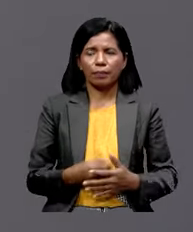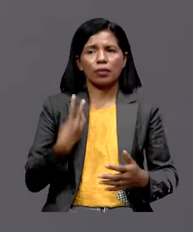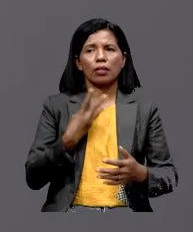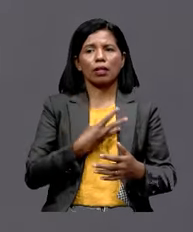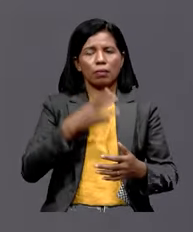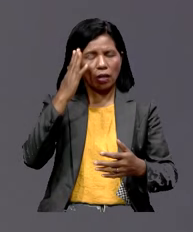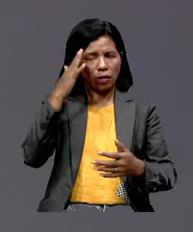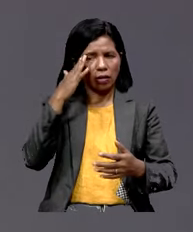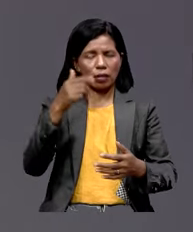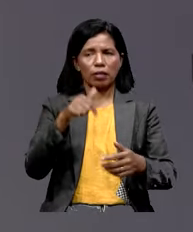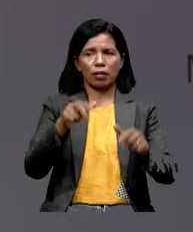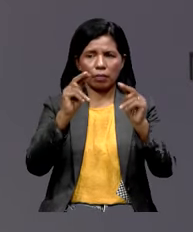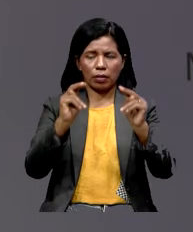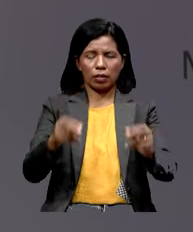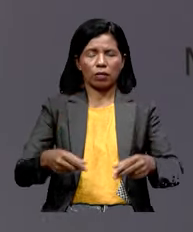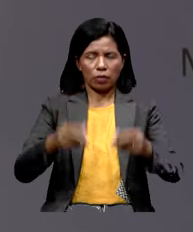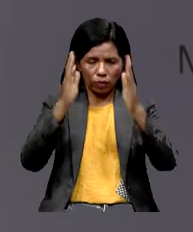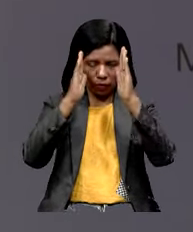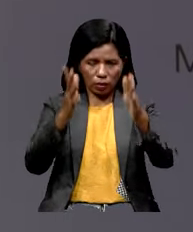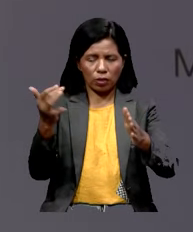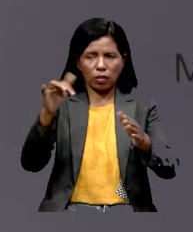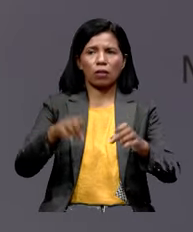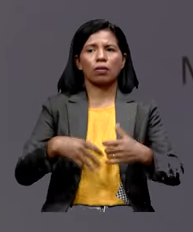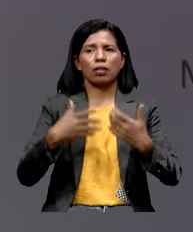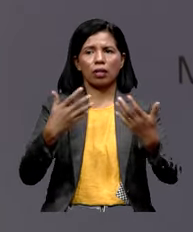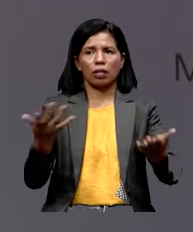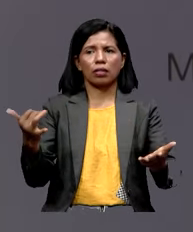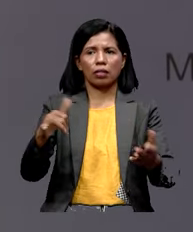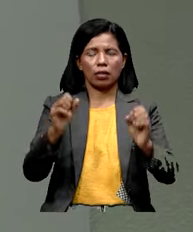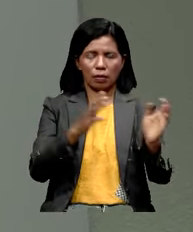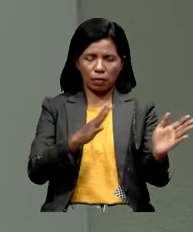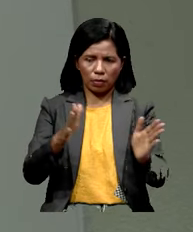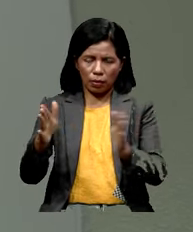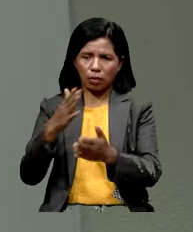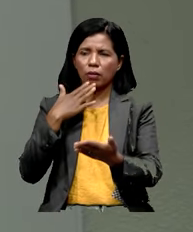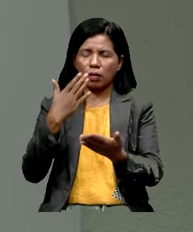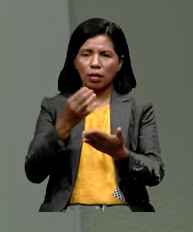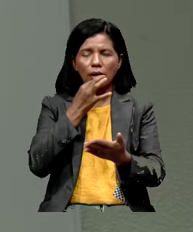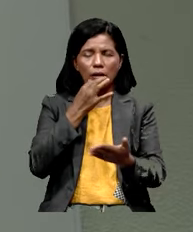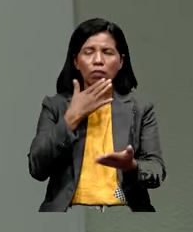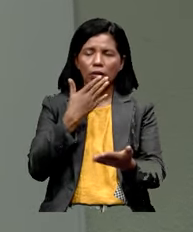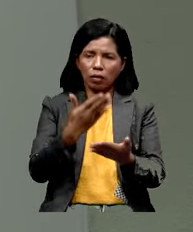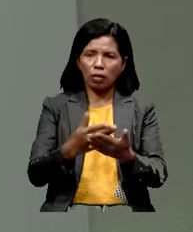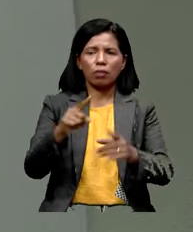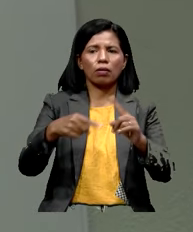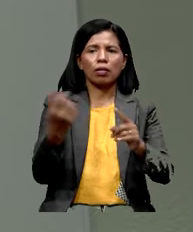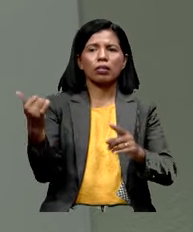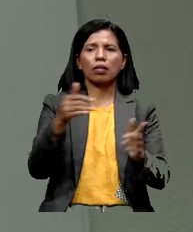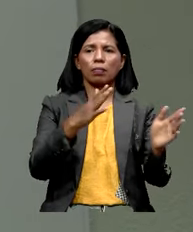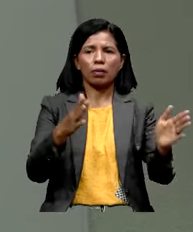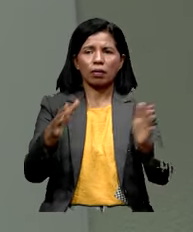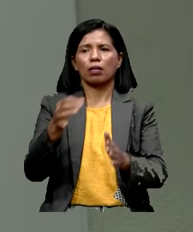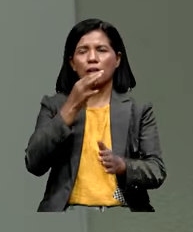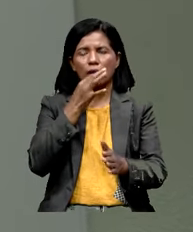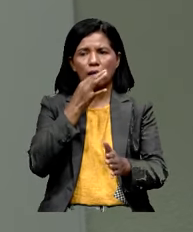ka ida ne precisa de unifo atenção basira unisa sira bem preparado atu sira bem hira conocida prepara ai